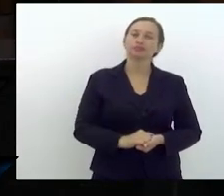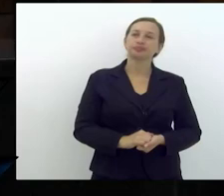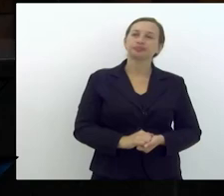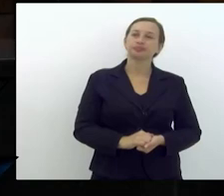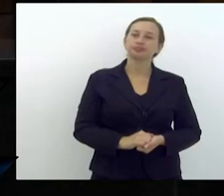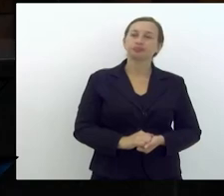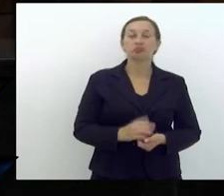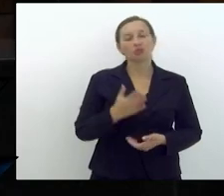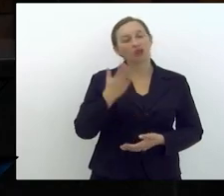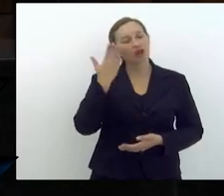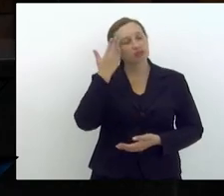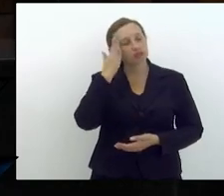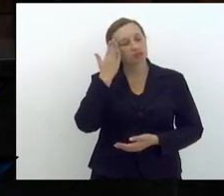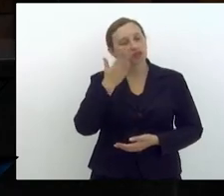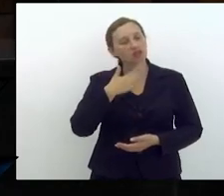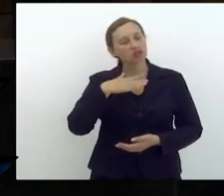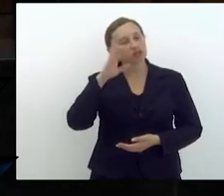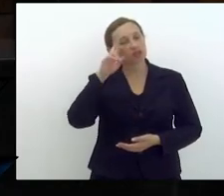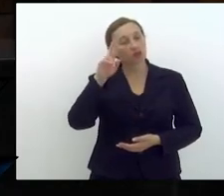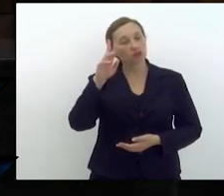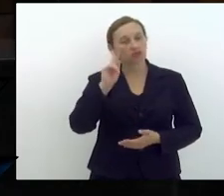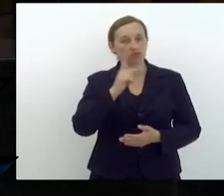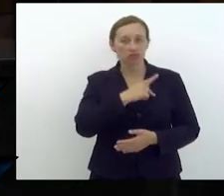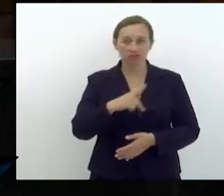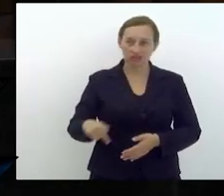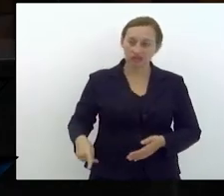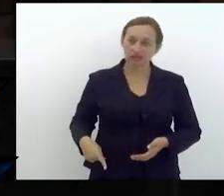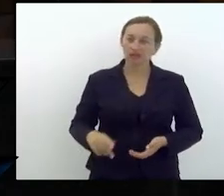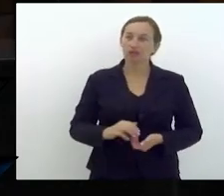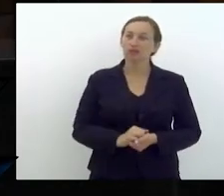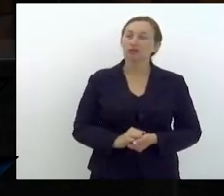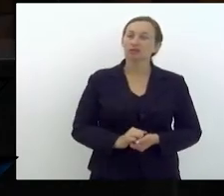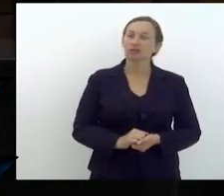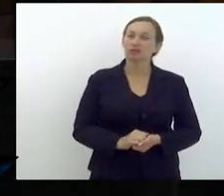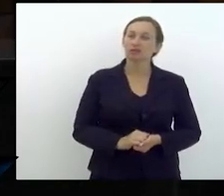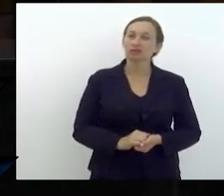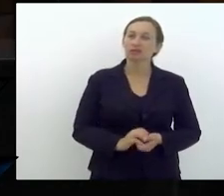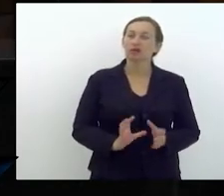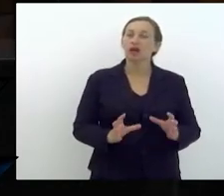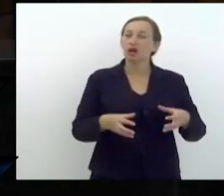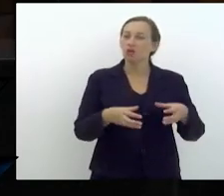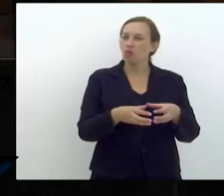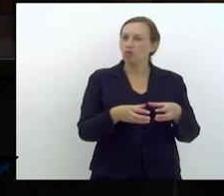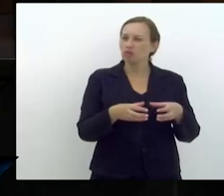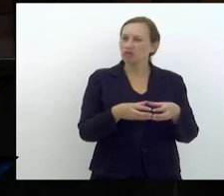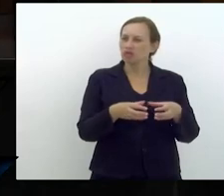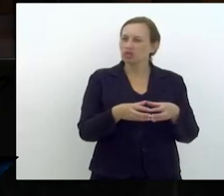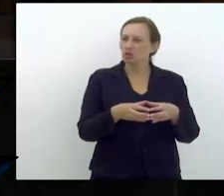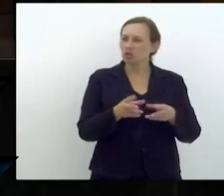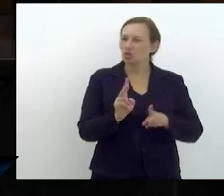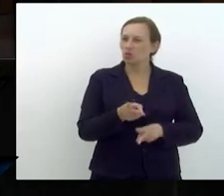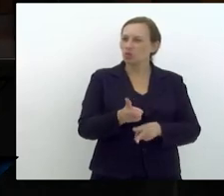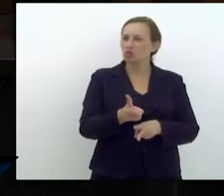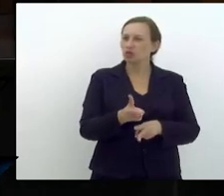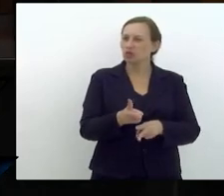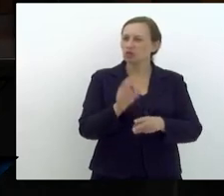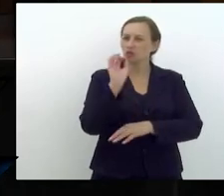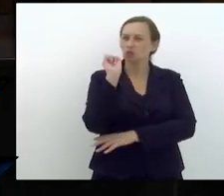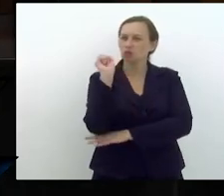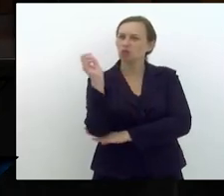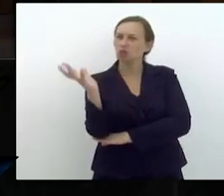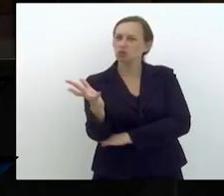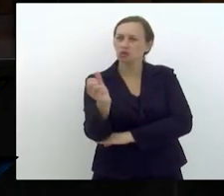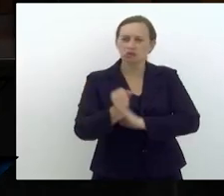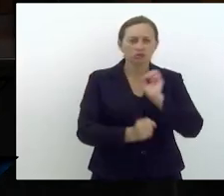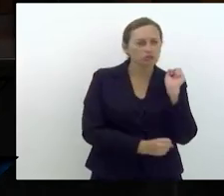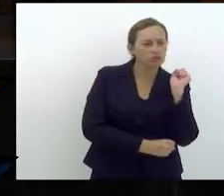o meu entendimento senhora presidente a comissão permanente do ambiente